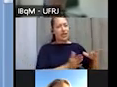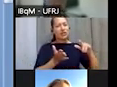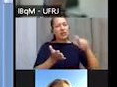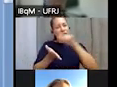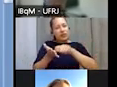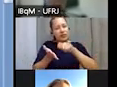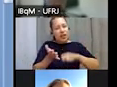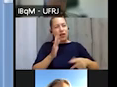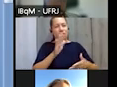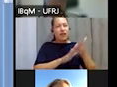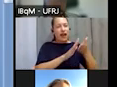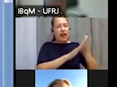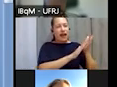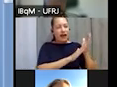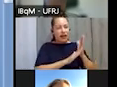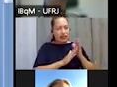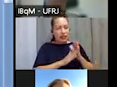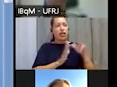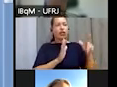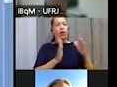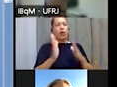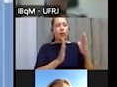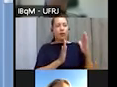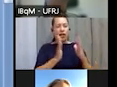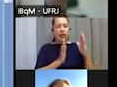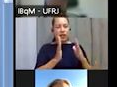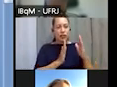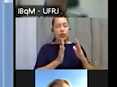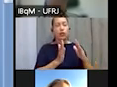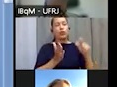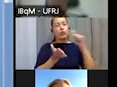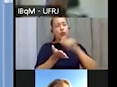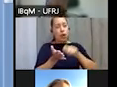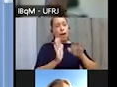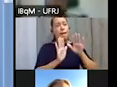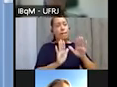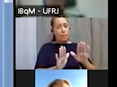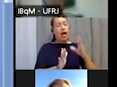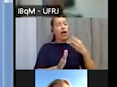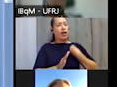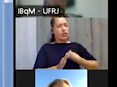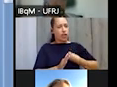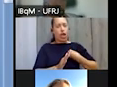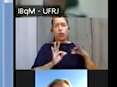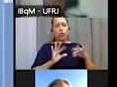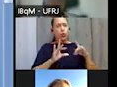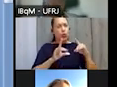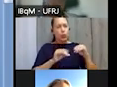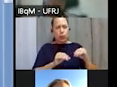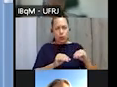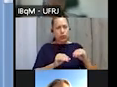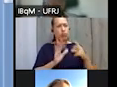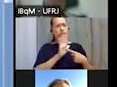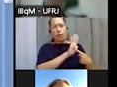é esquecida durante as publicações, mas ela está presente em toda a iconografia que mostra